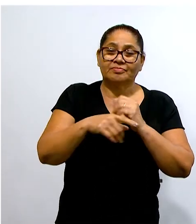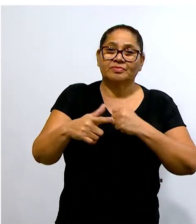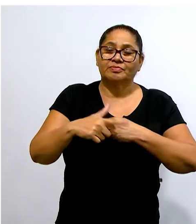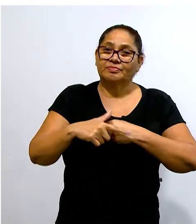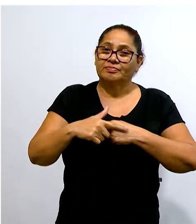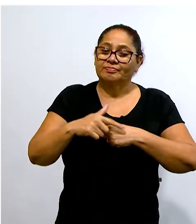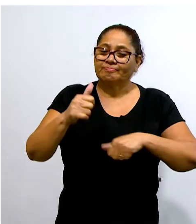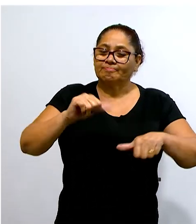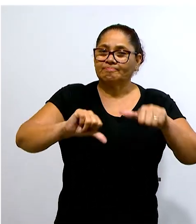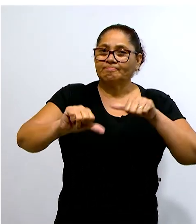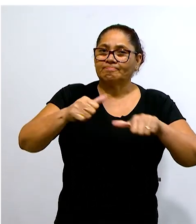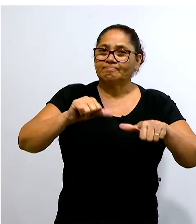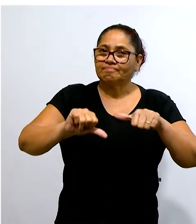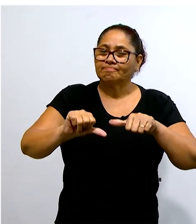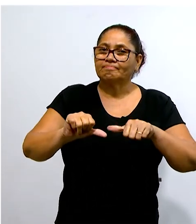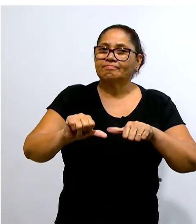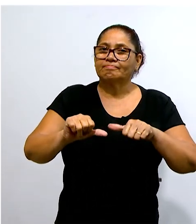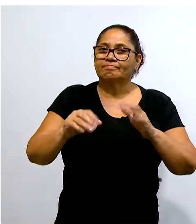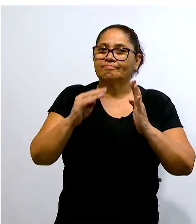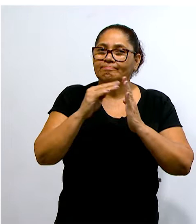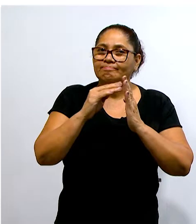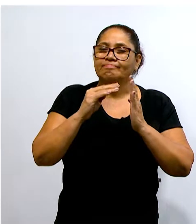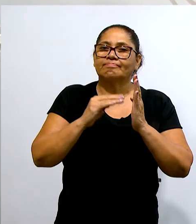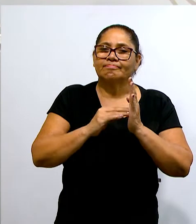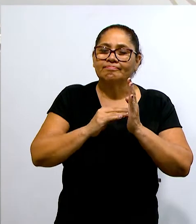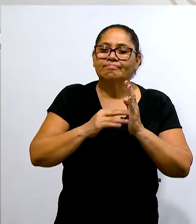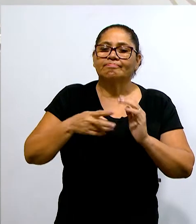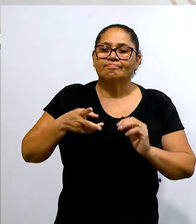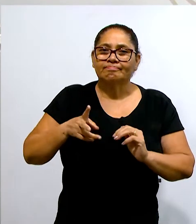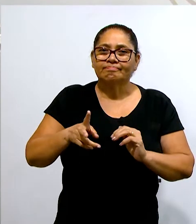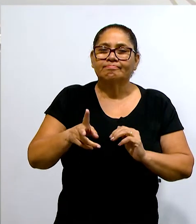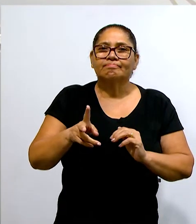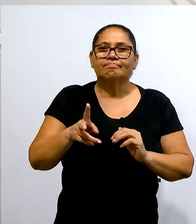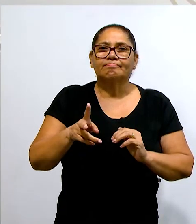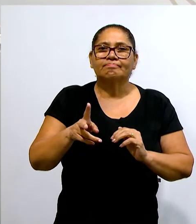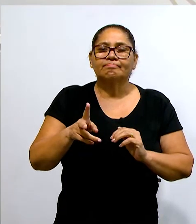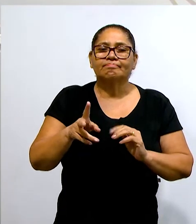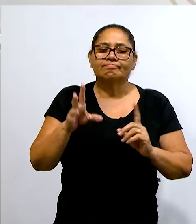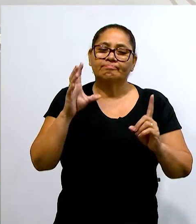Então, essas variáveis metodológicas, elas influenciam